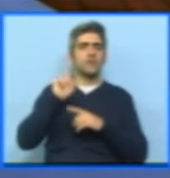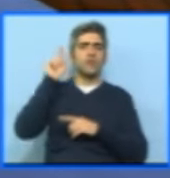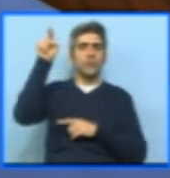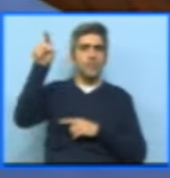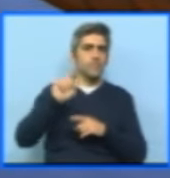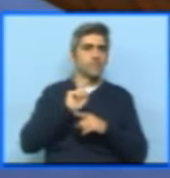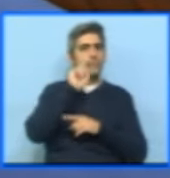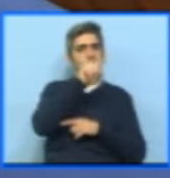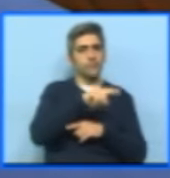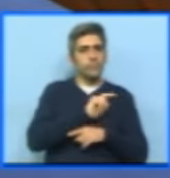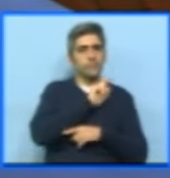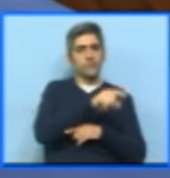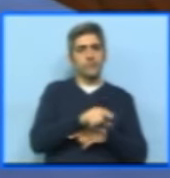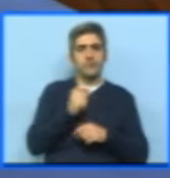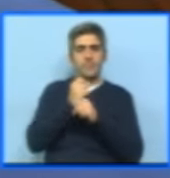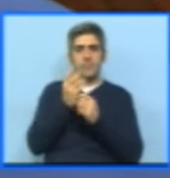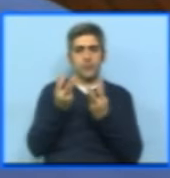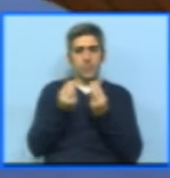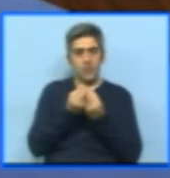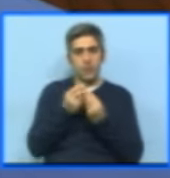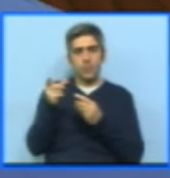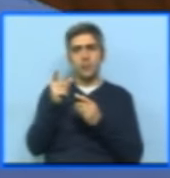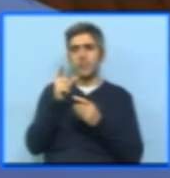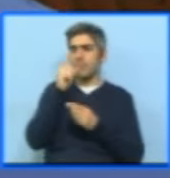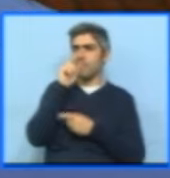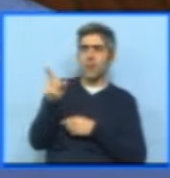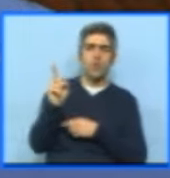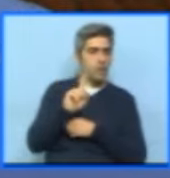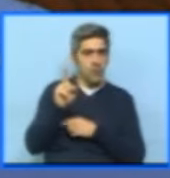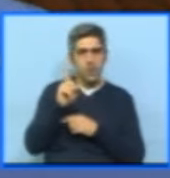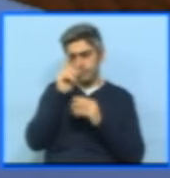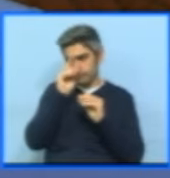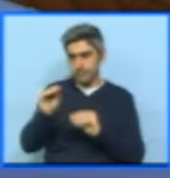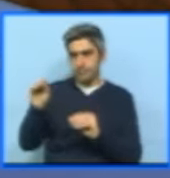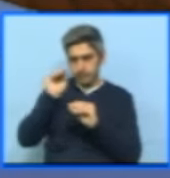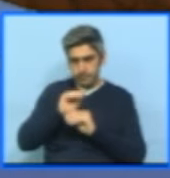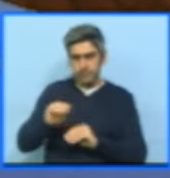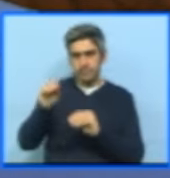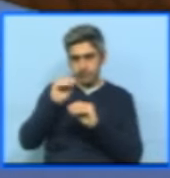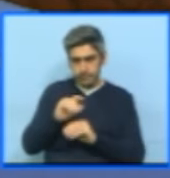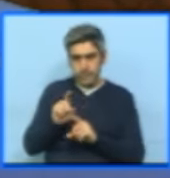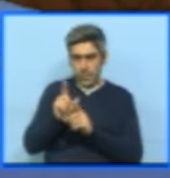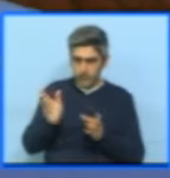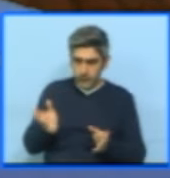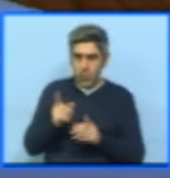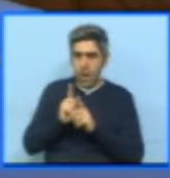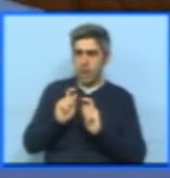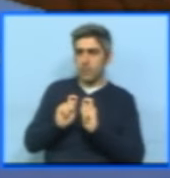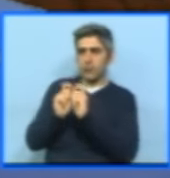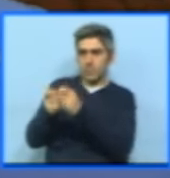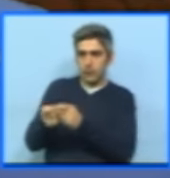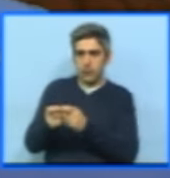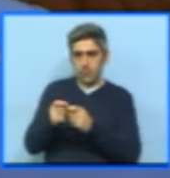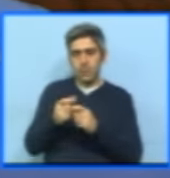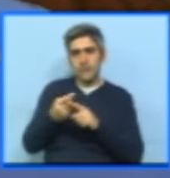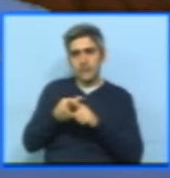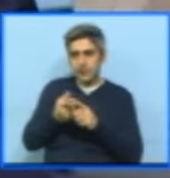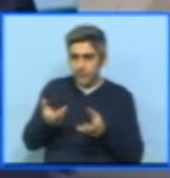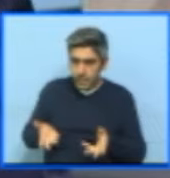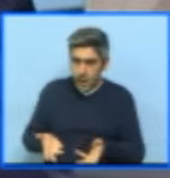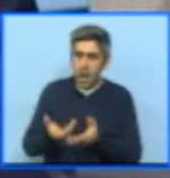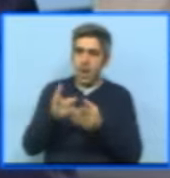como Paulo nunca o abandona, vai-o sempre ensinando, e agora que está mesmo no fim, está como que a passar o testemunho, mas de uma maneira entusiasmante,